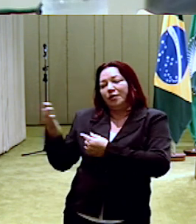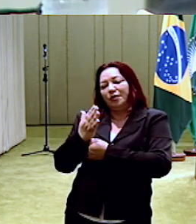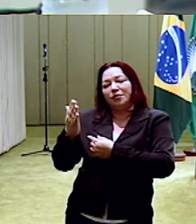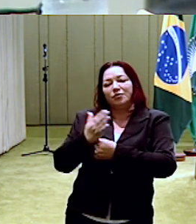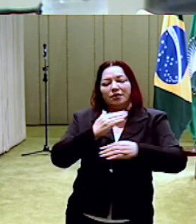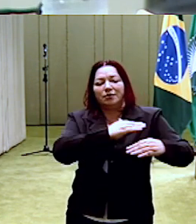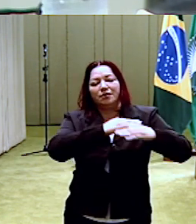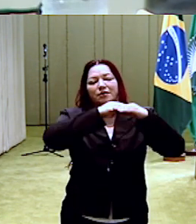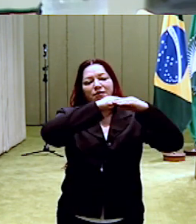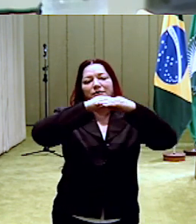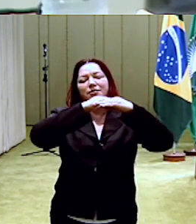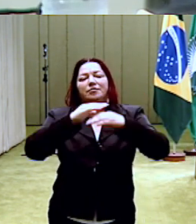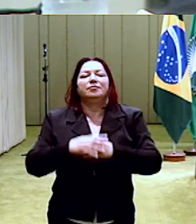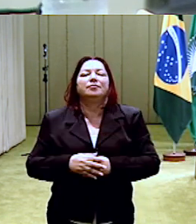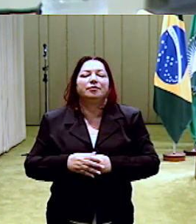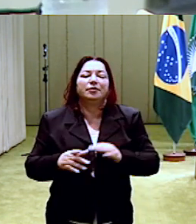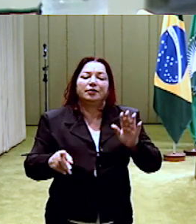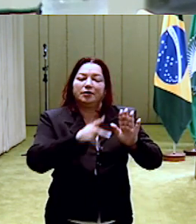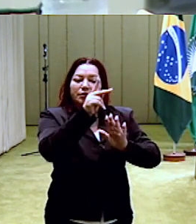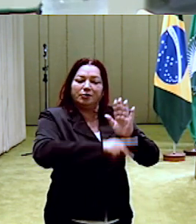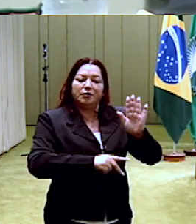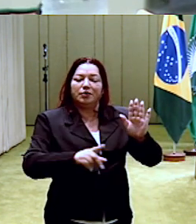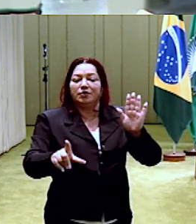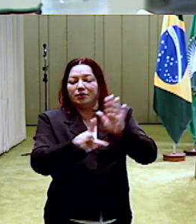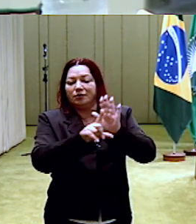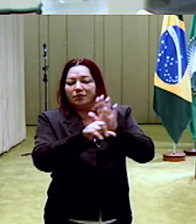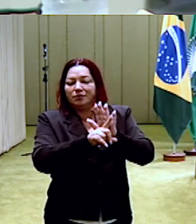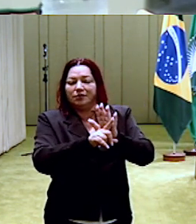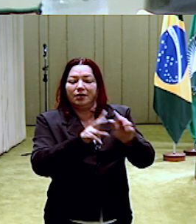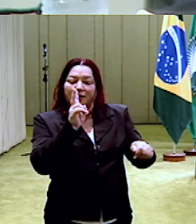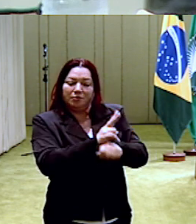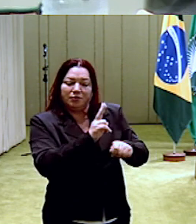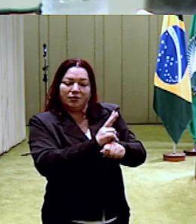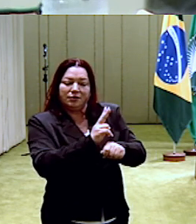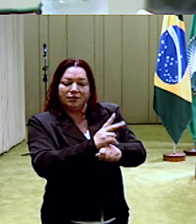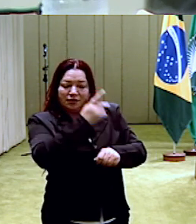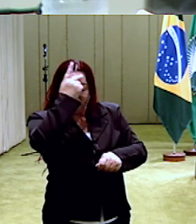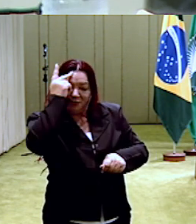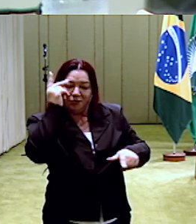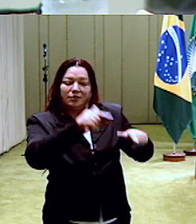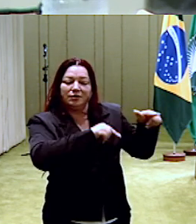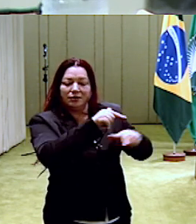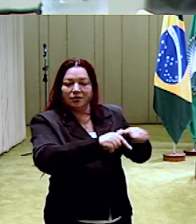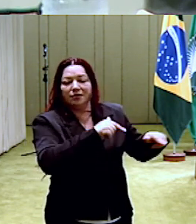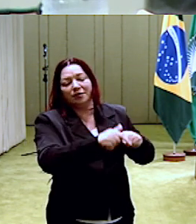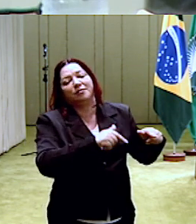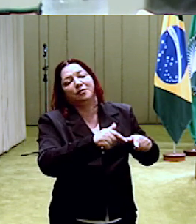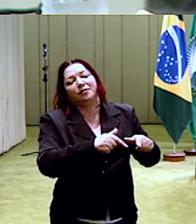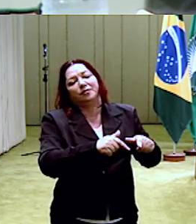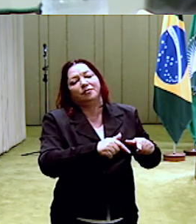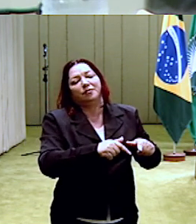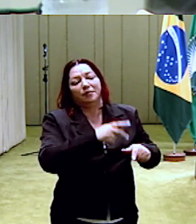esse equilíbrio. E o projeto de lei apresenta um passo importante na proteção dos direitos das trabalhadoras e dos